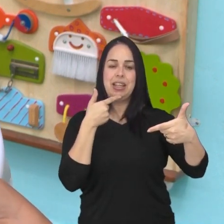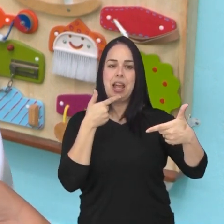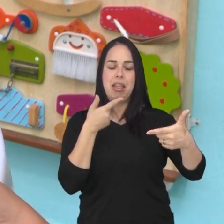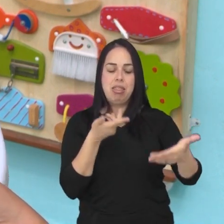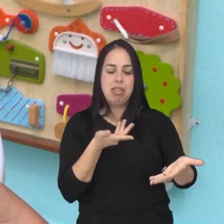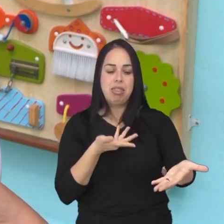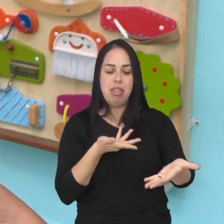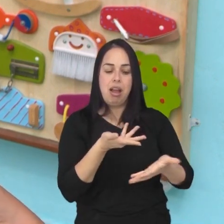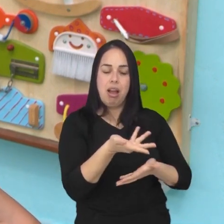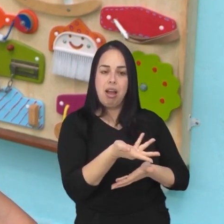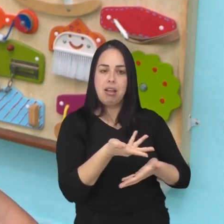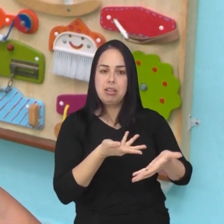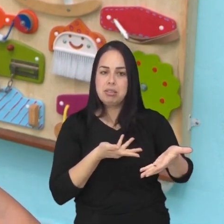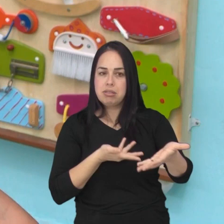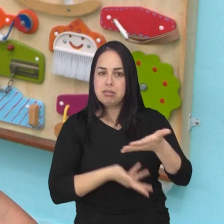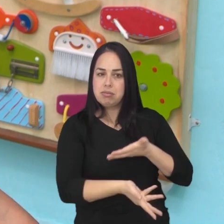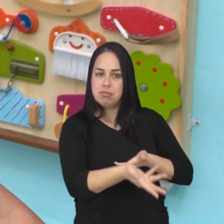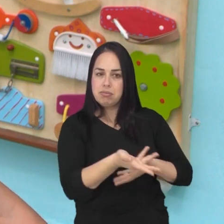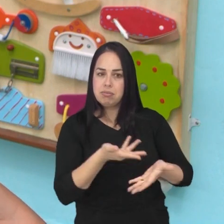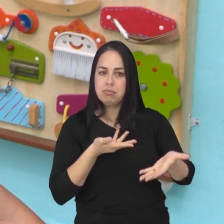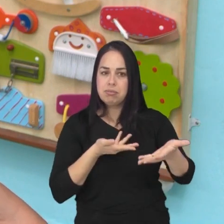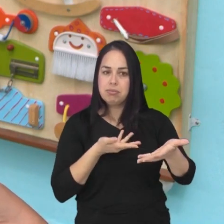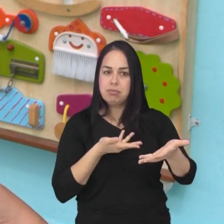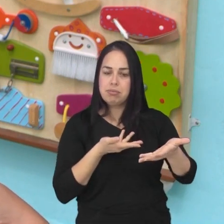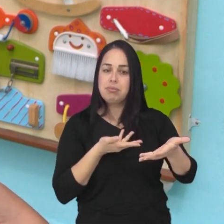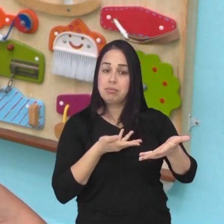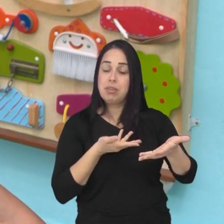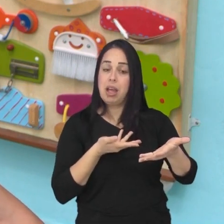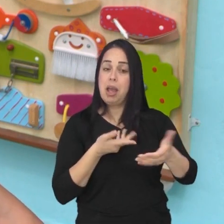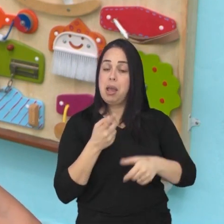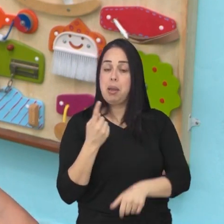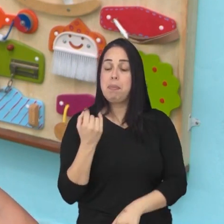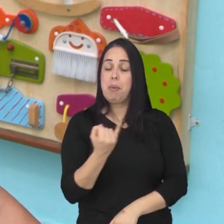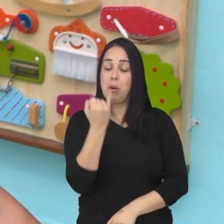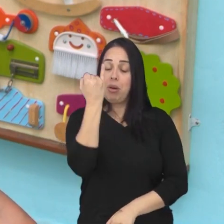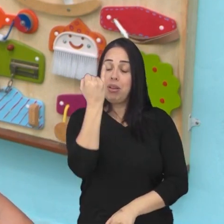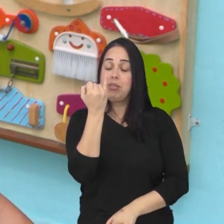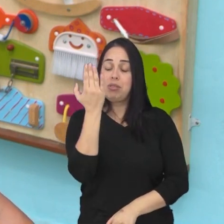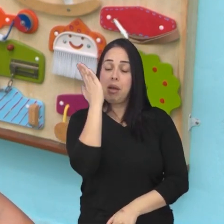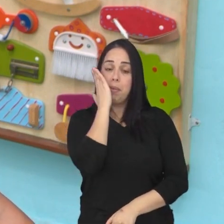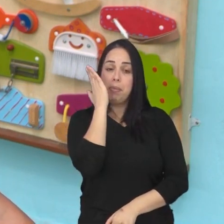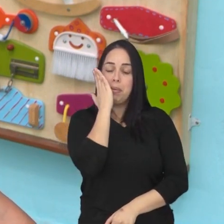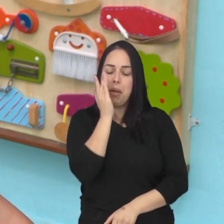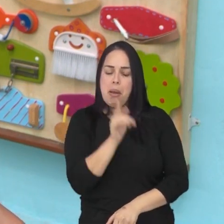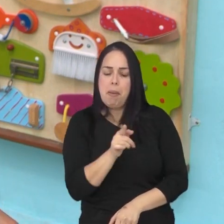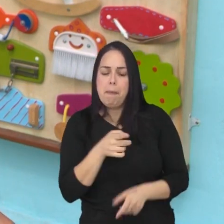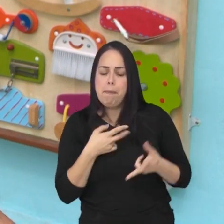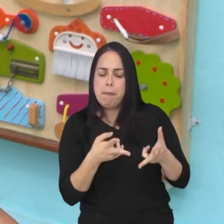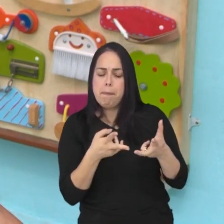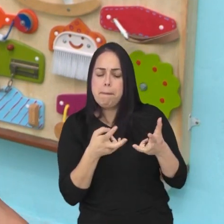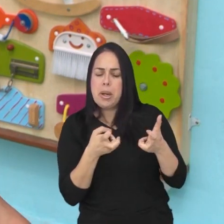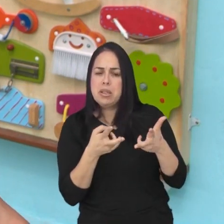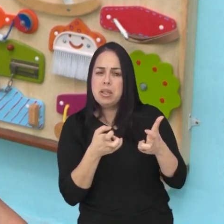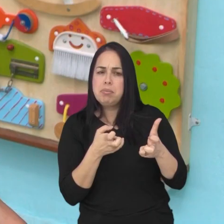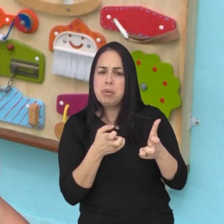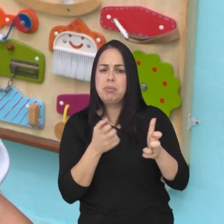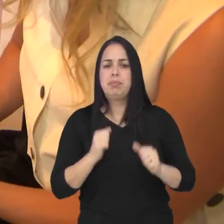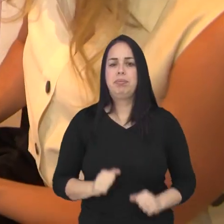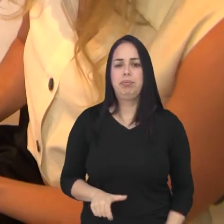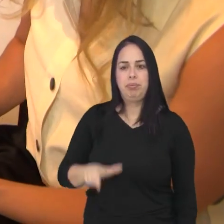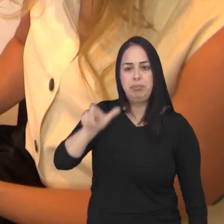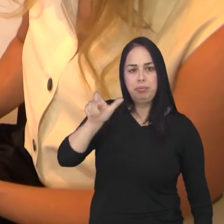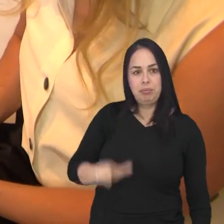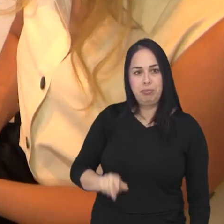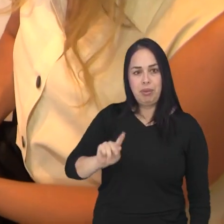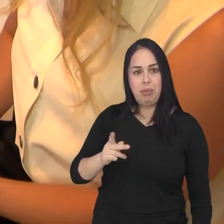você, interagir com a sua comunicação facial, né? Esses são os primeiros sinais.